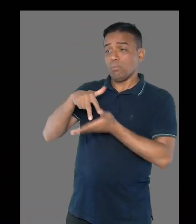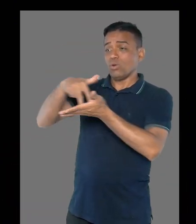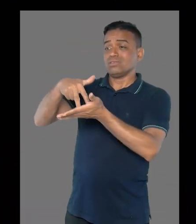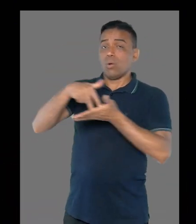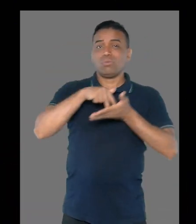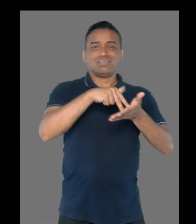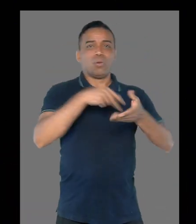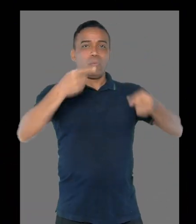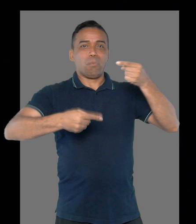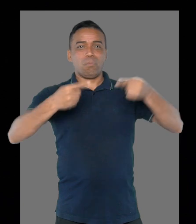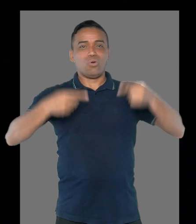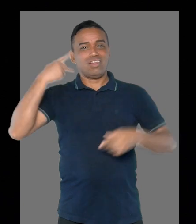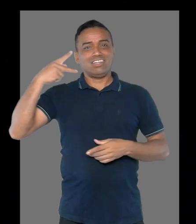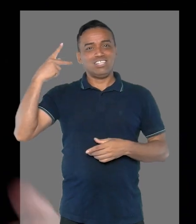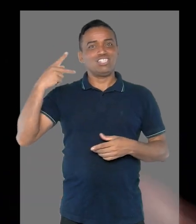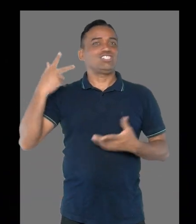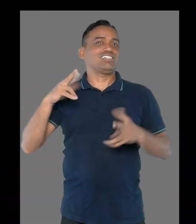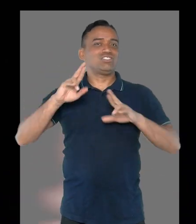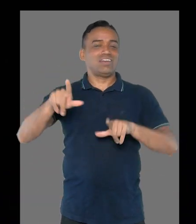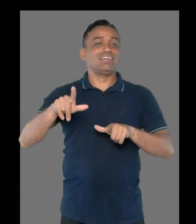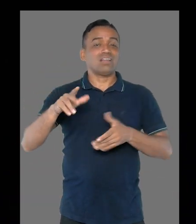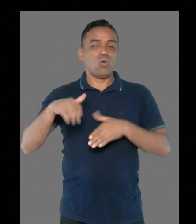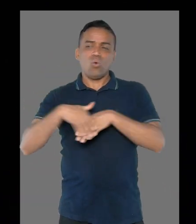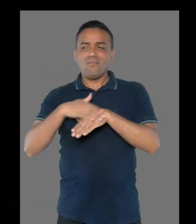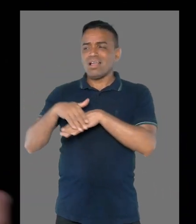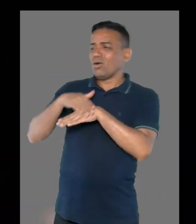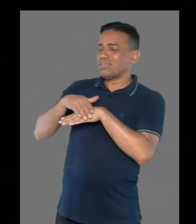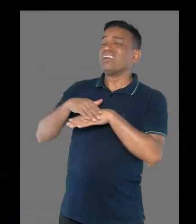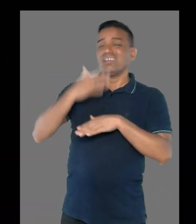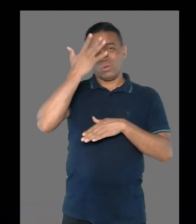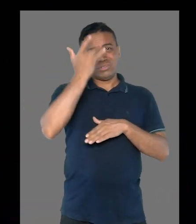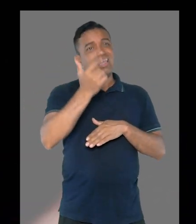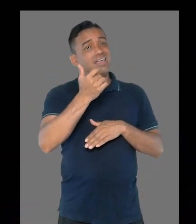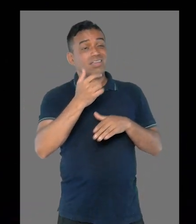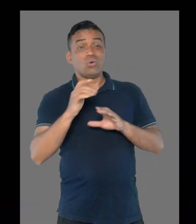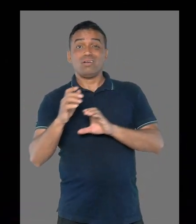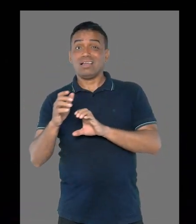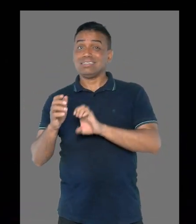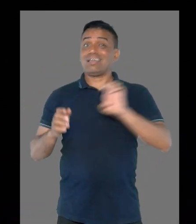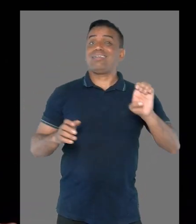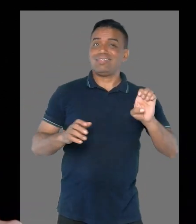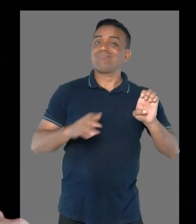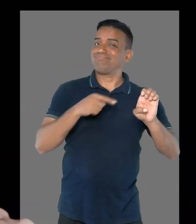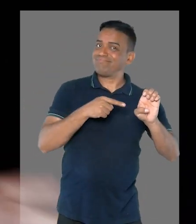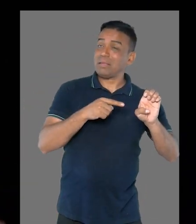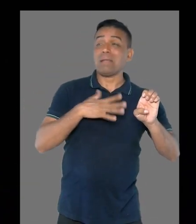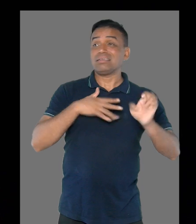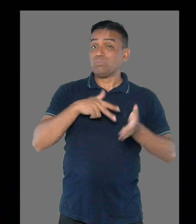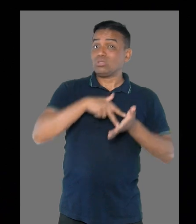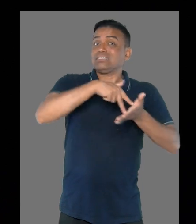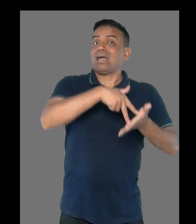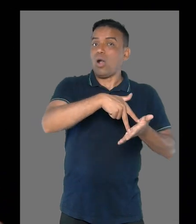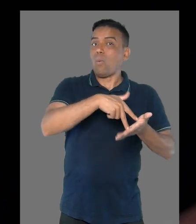muito diferentes, né? E a gente conversar, sentar e falar, então, eu sei que eu estou um pouco mais à esquerda, acho que a minha